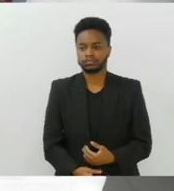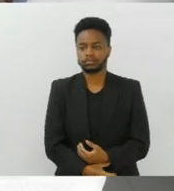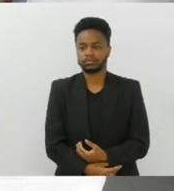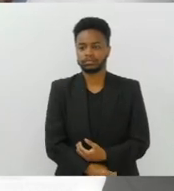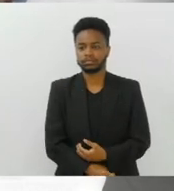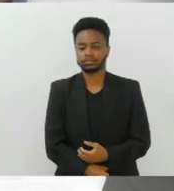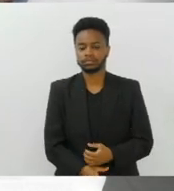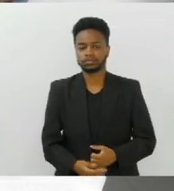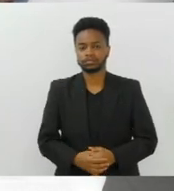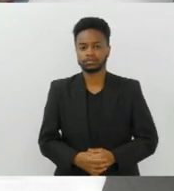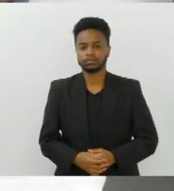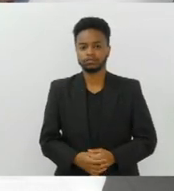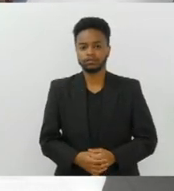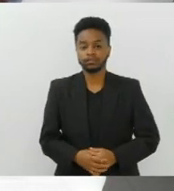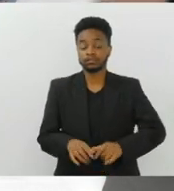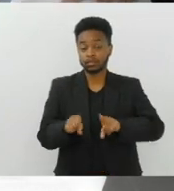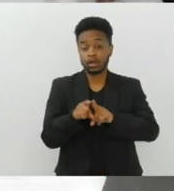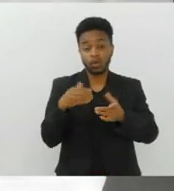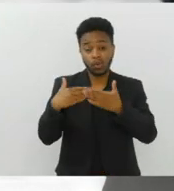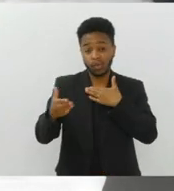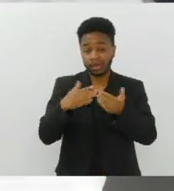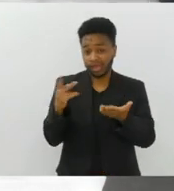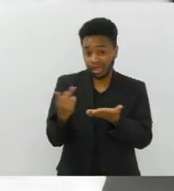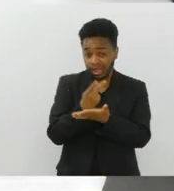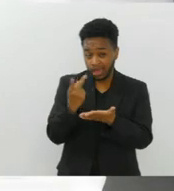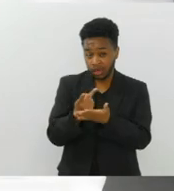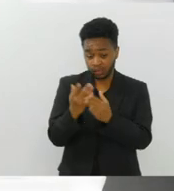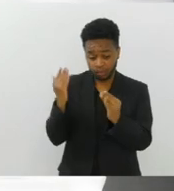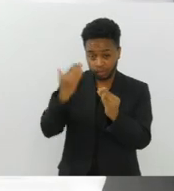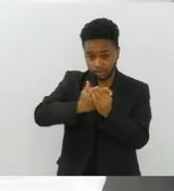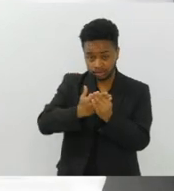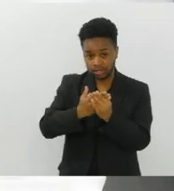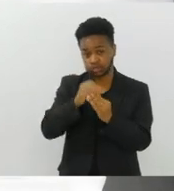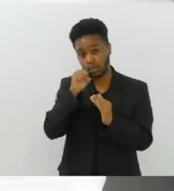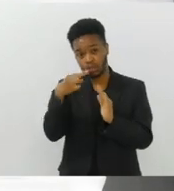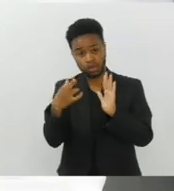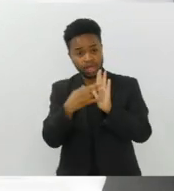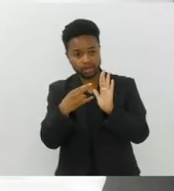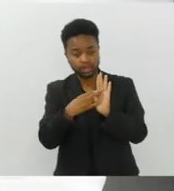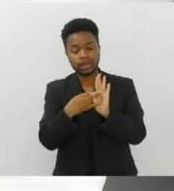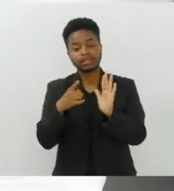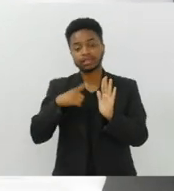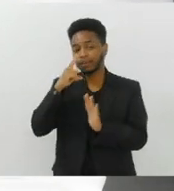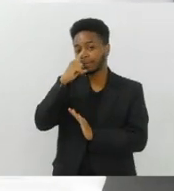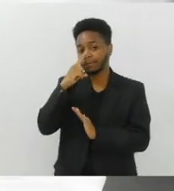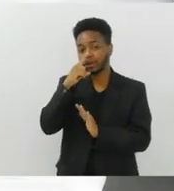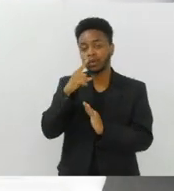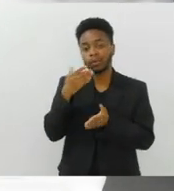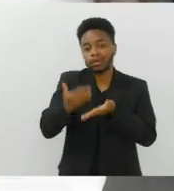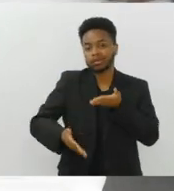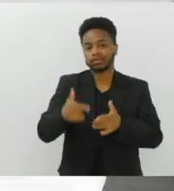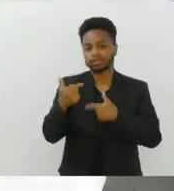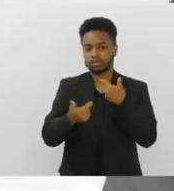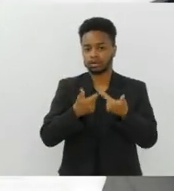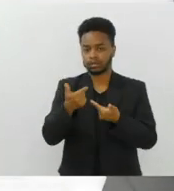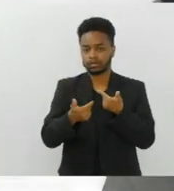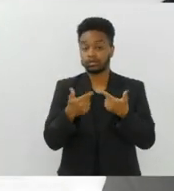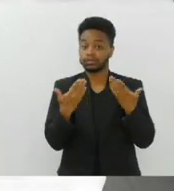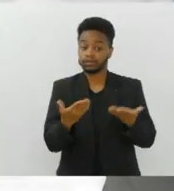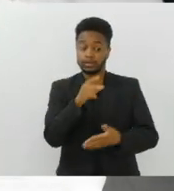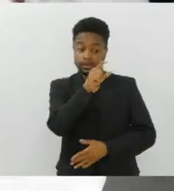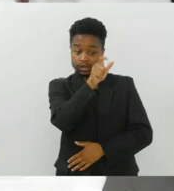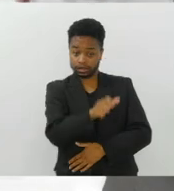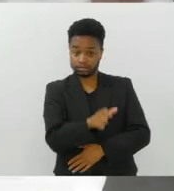E qualquer erro processual, regimental, coloca em risco esse trabalho. E o deputado